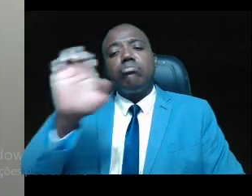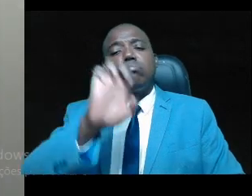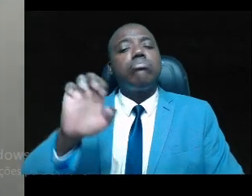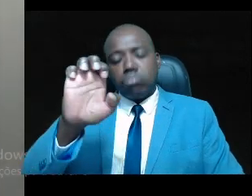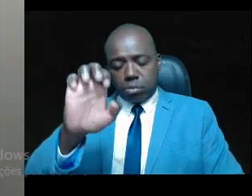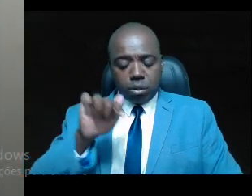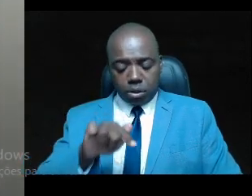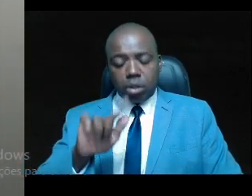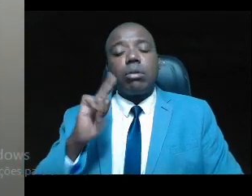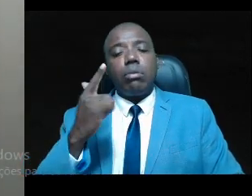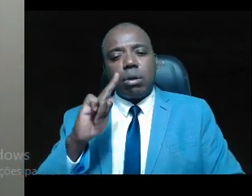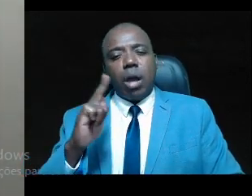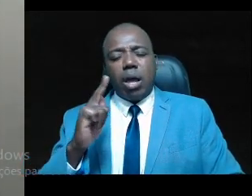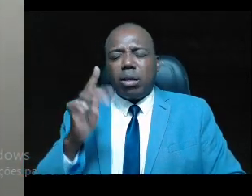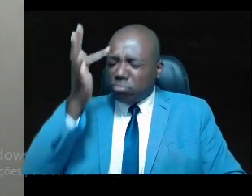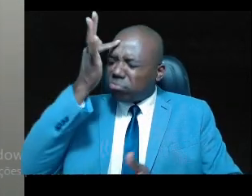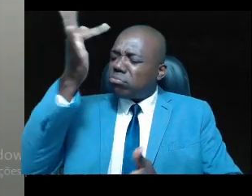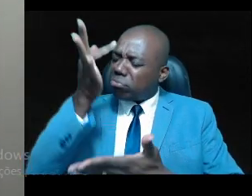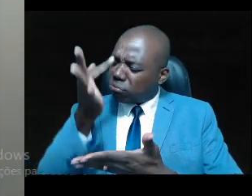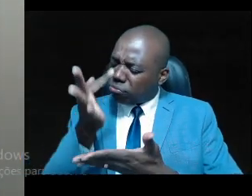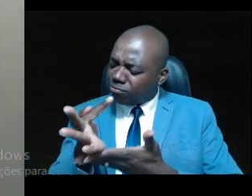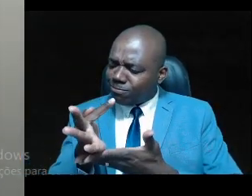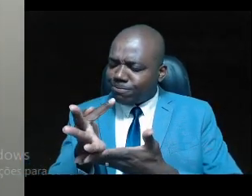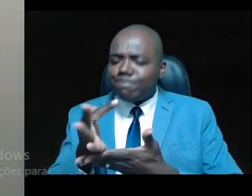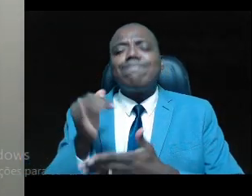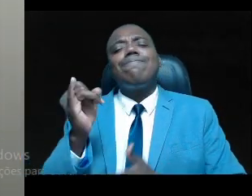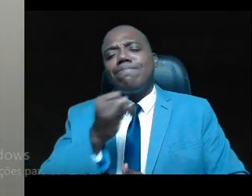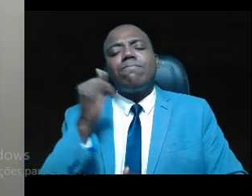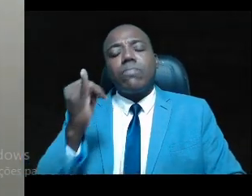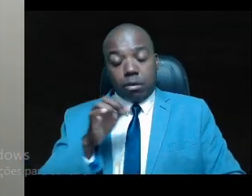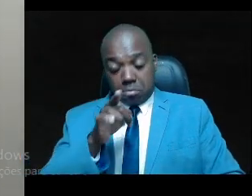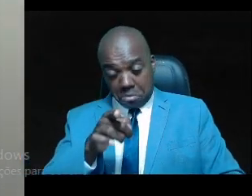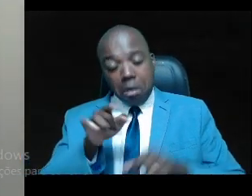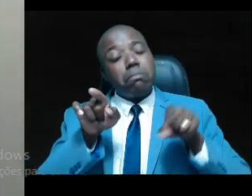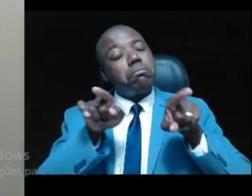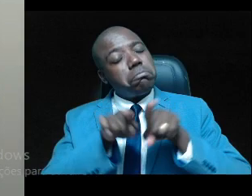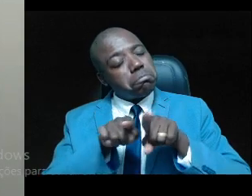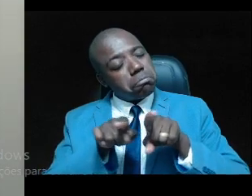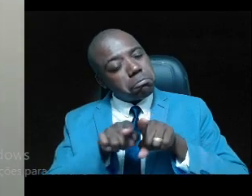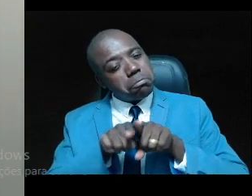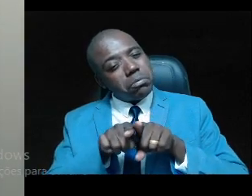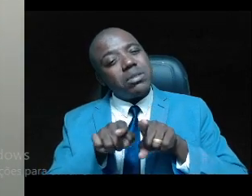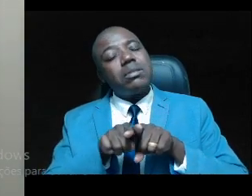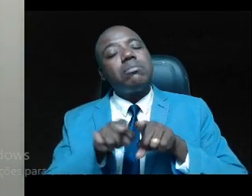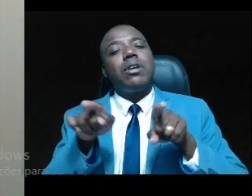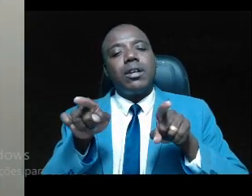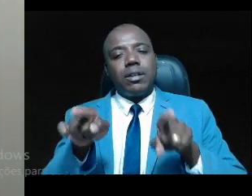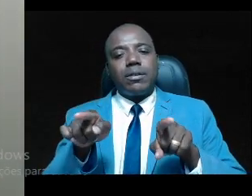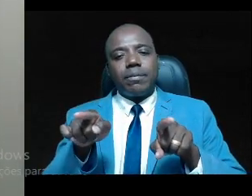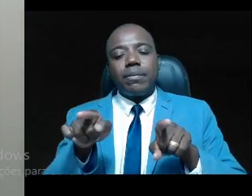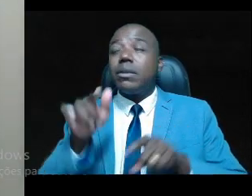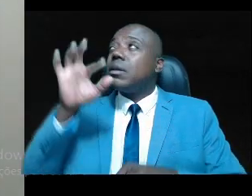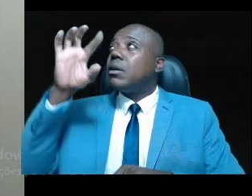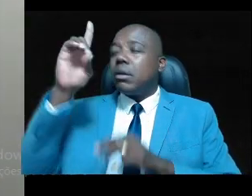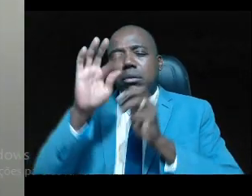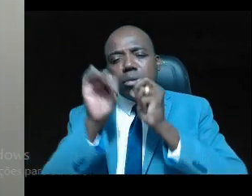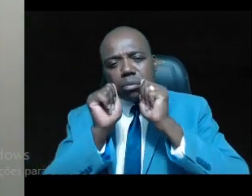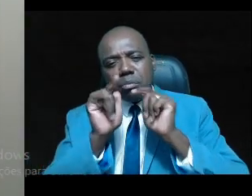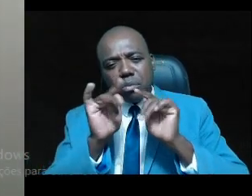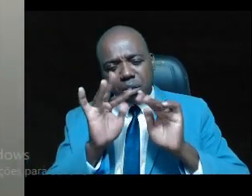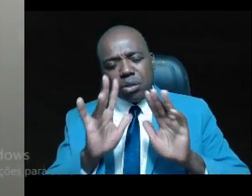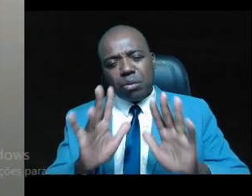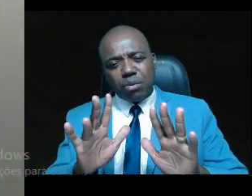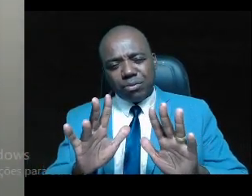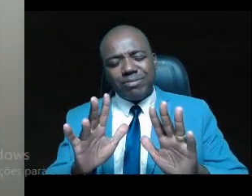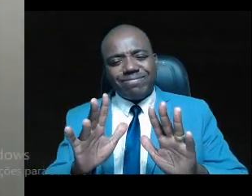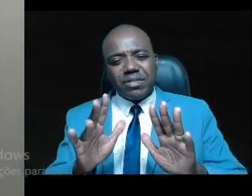versos, pela natureza da fé, esse irmão que vos agradece, também diante de vós, passou pelo vale da sombra da